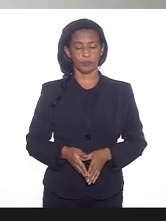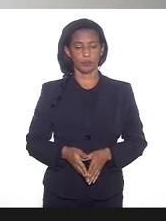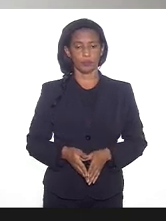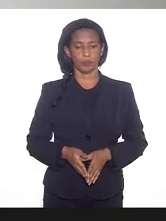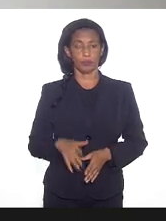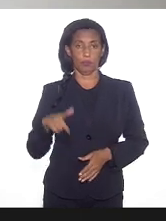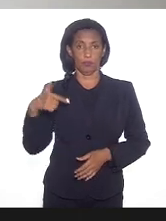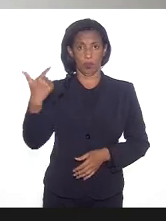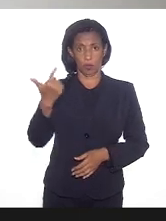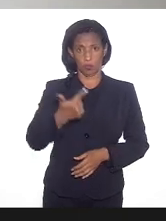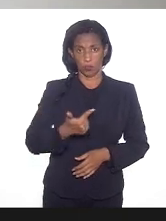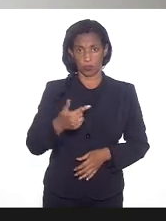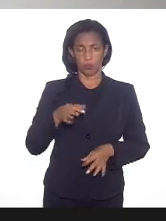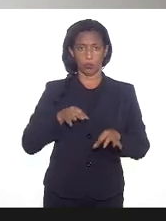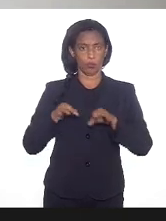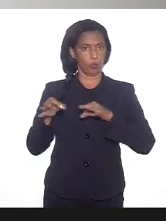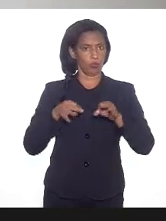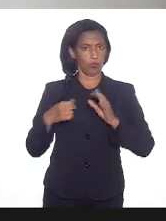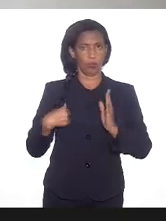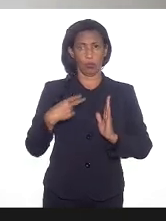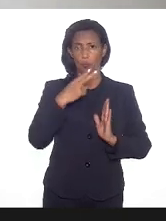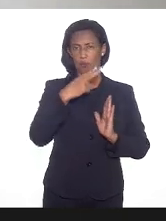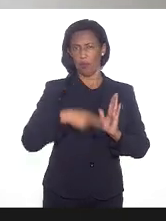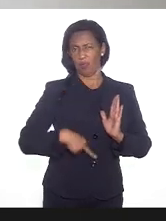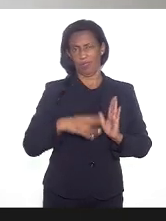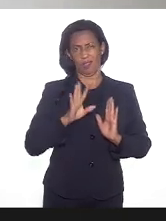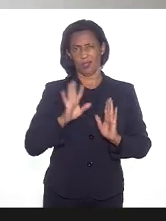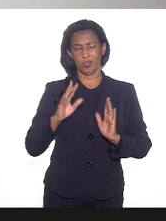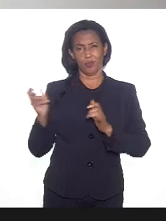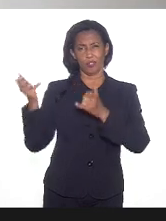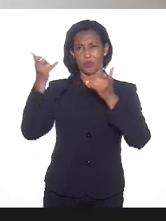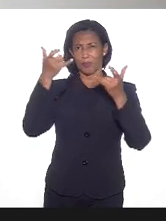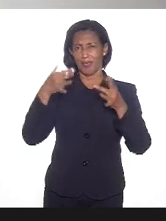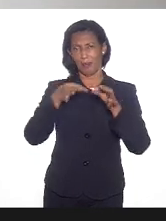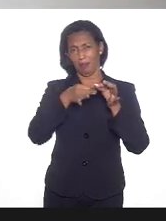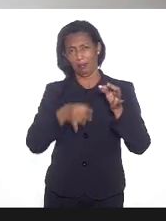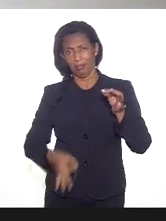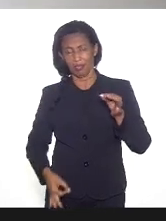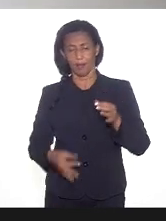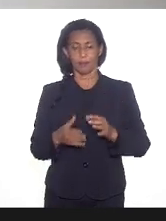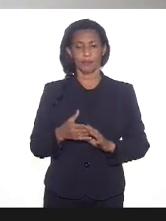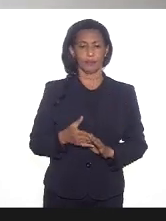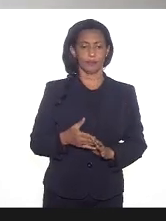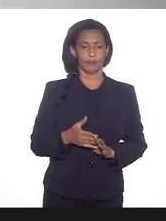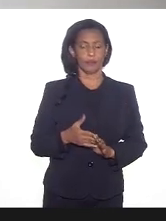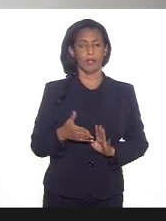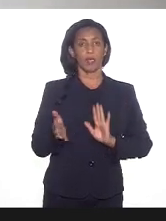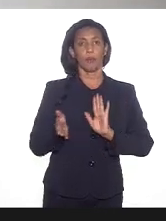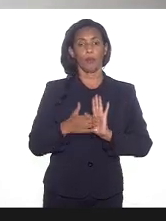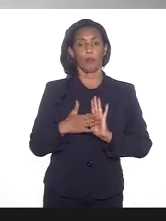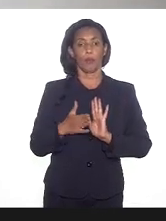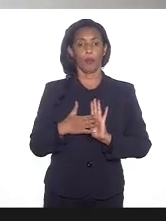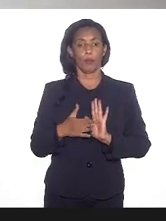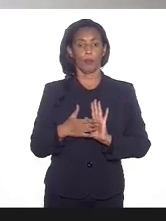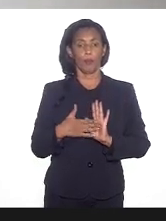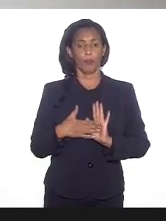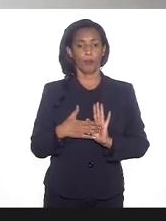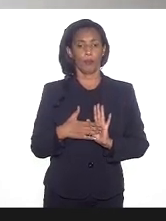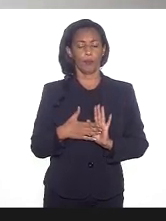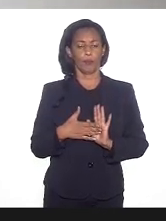Bom, o segundo projeto, eu não vou ler, vou explicar, porque é um projeto longo. É o projeto que propõe